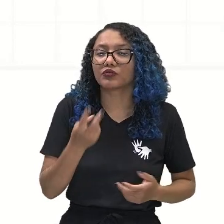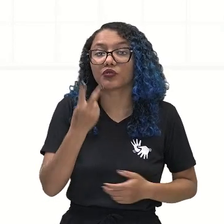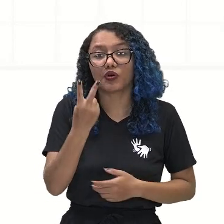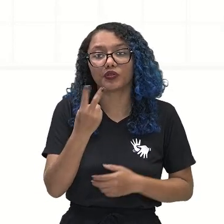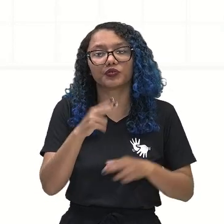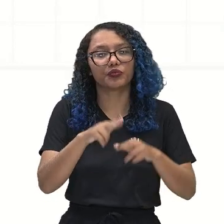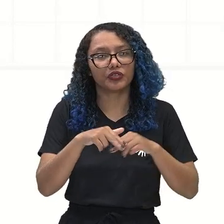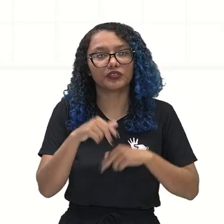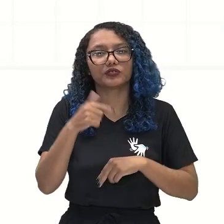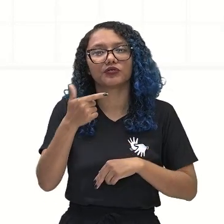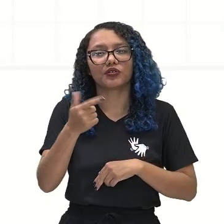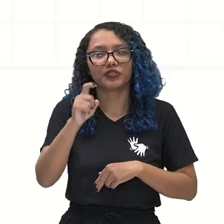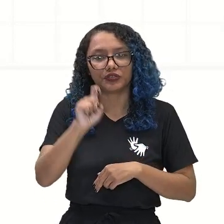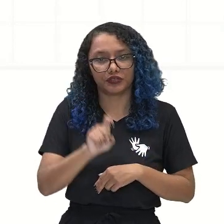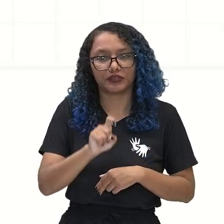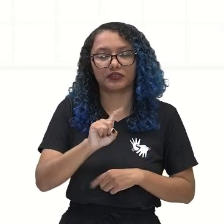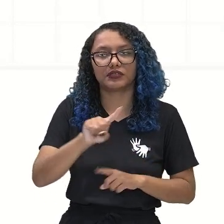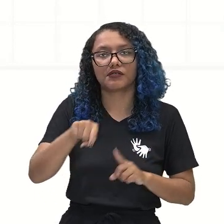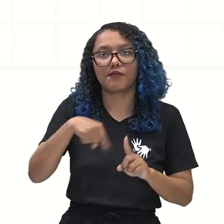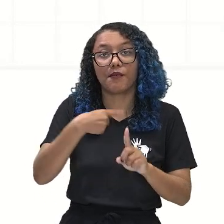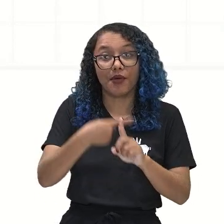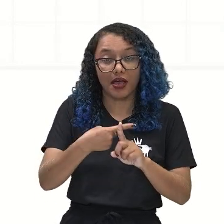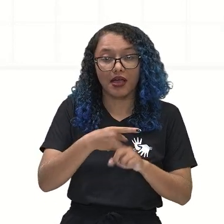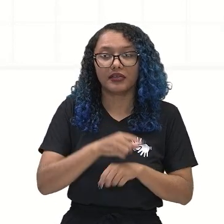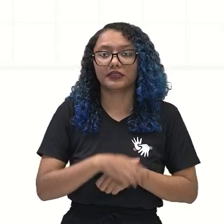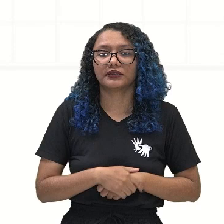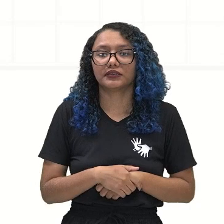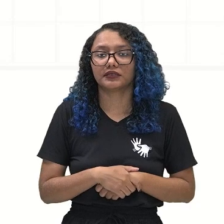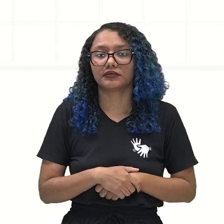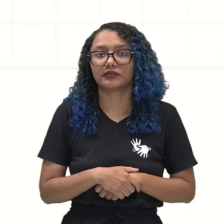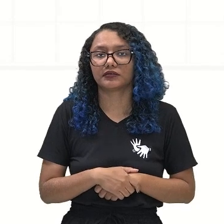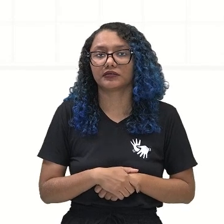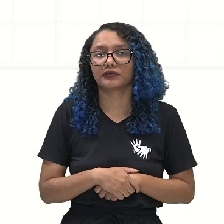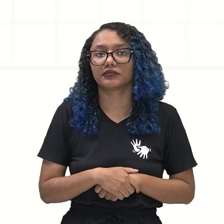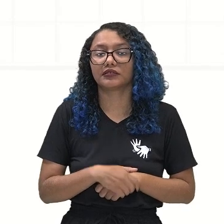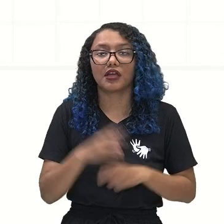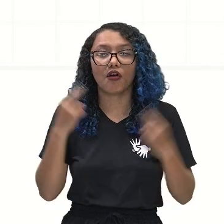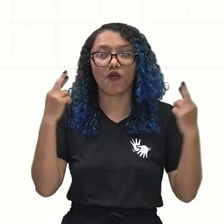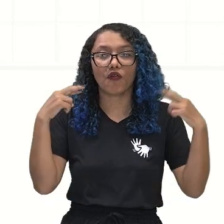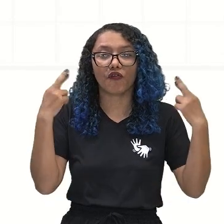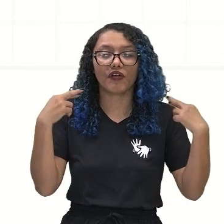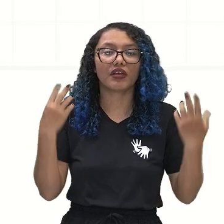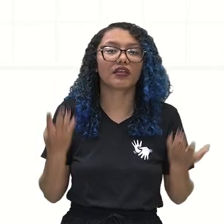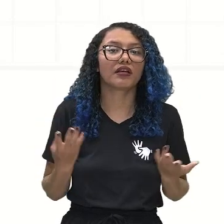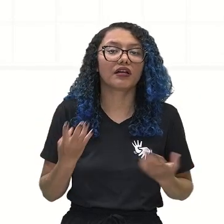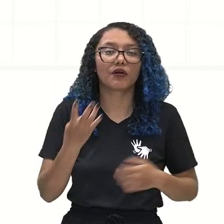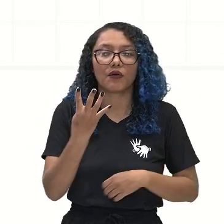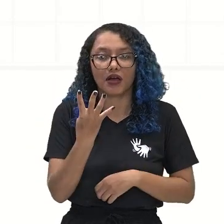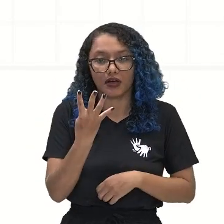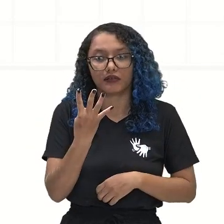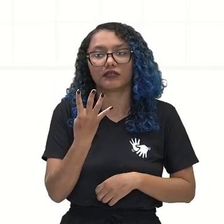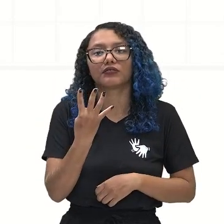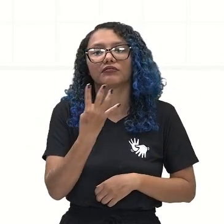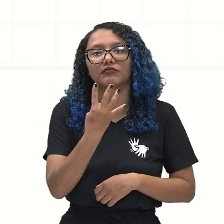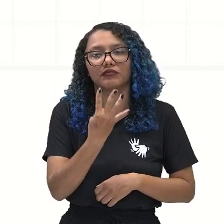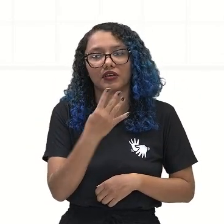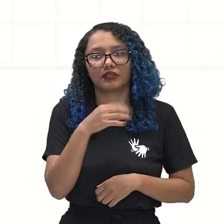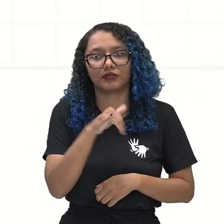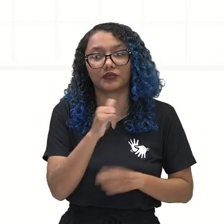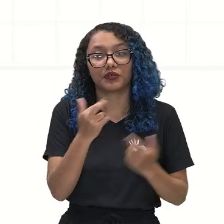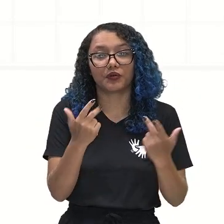2x mais a quantidade dos pés das ovelhas, que é 4y, isso é igual a